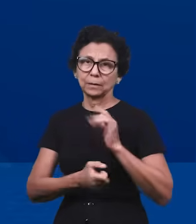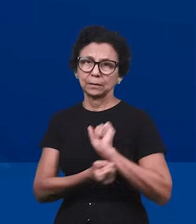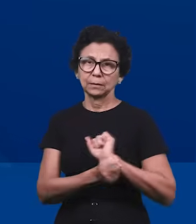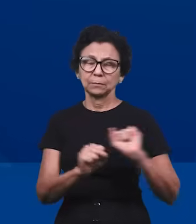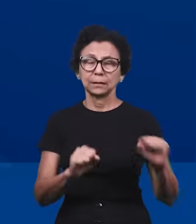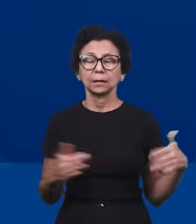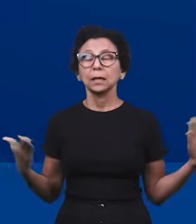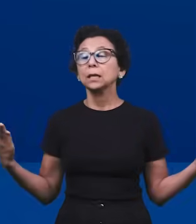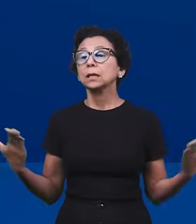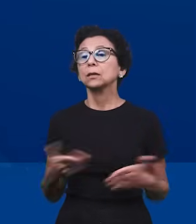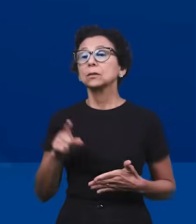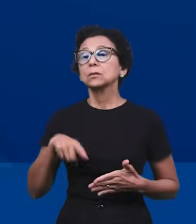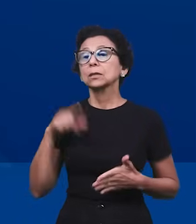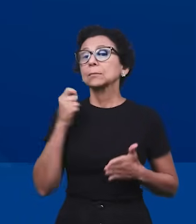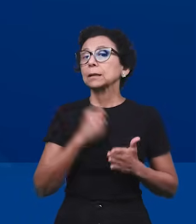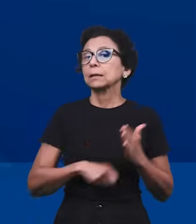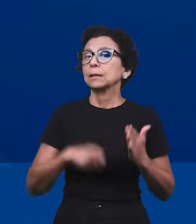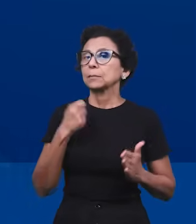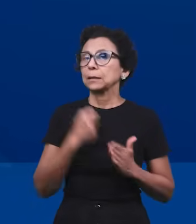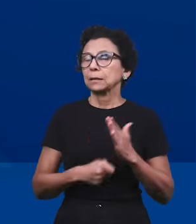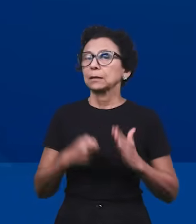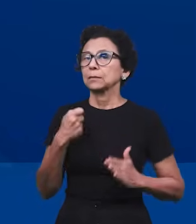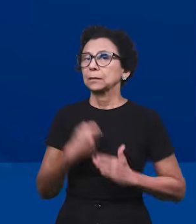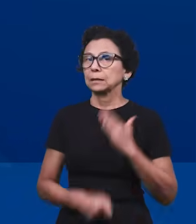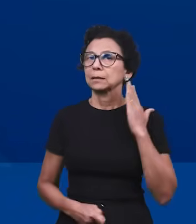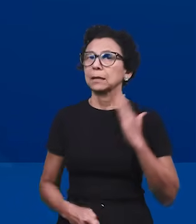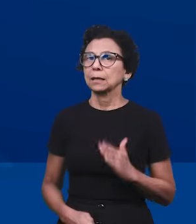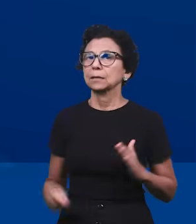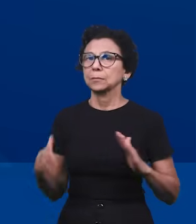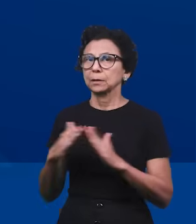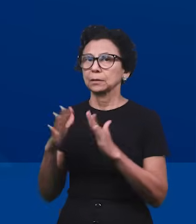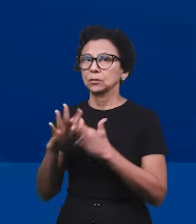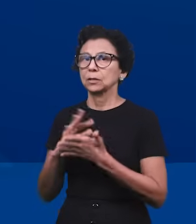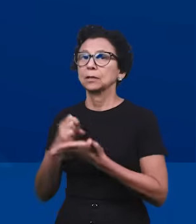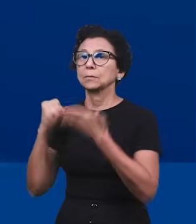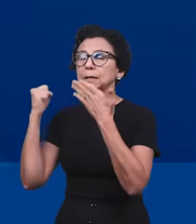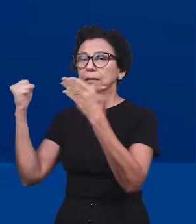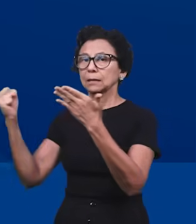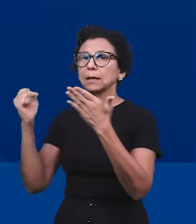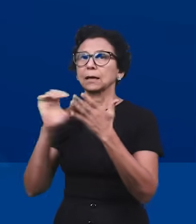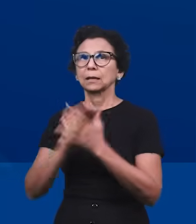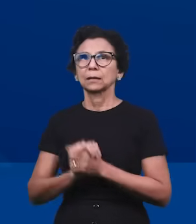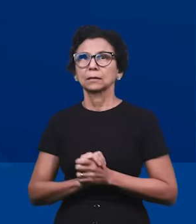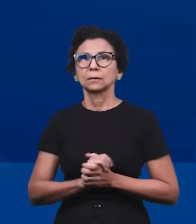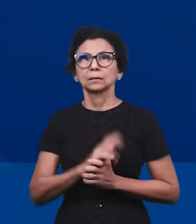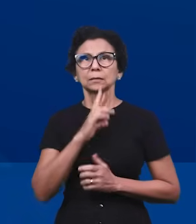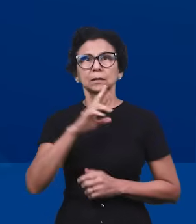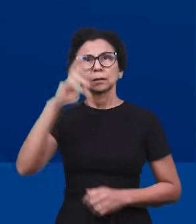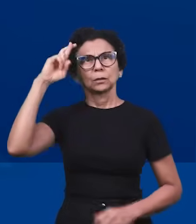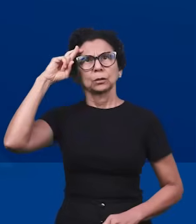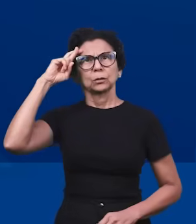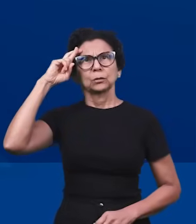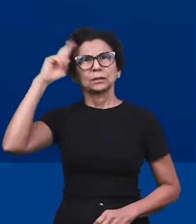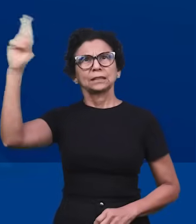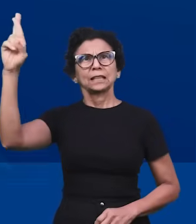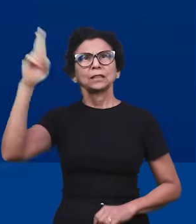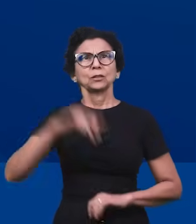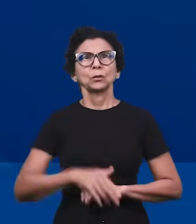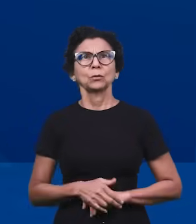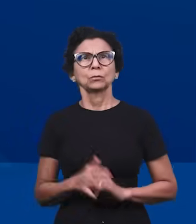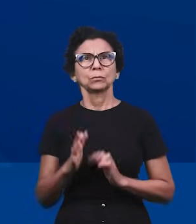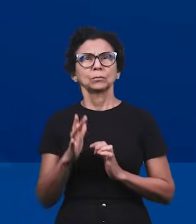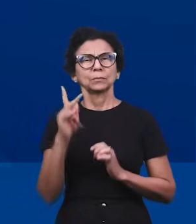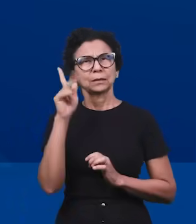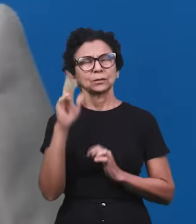nós para nos tirar deste mundo e nos levar para a Canaã celestial? Ao Senhor, a